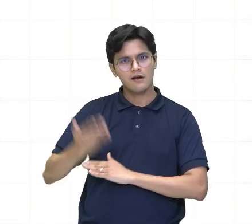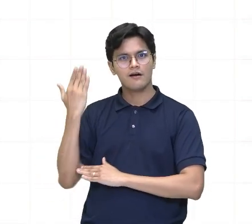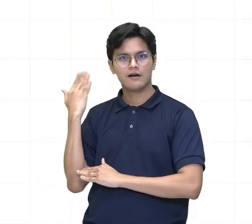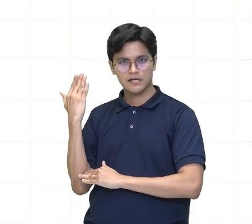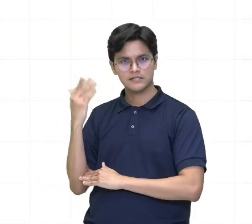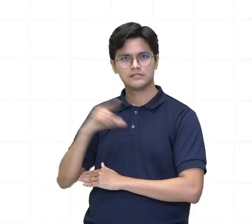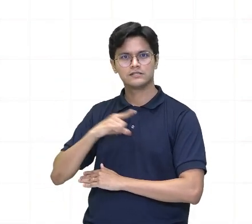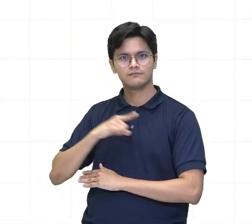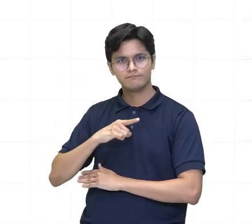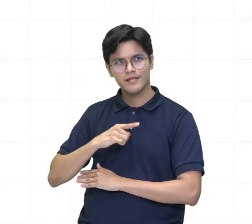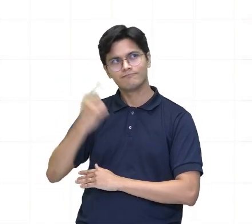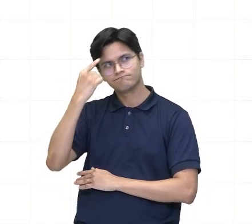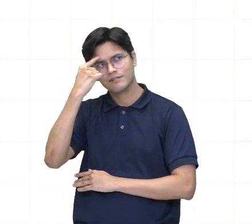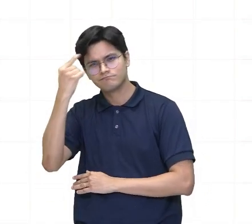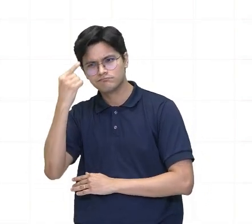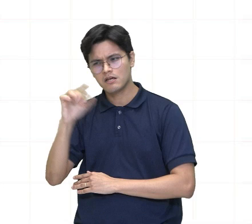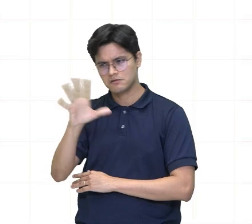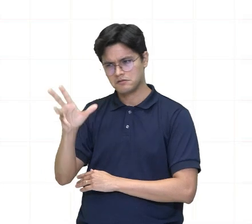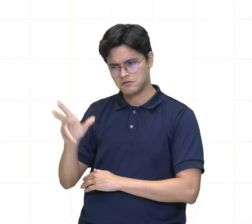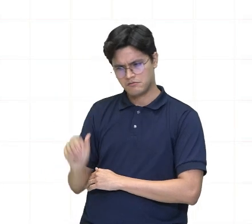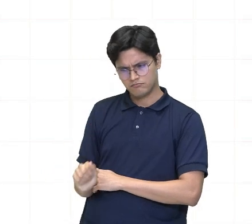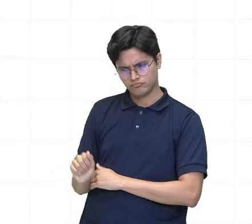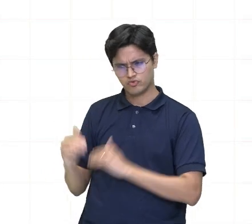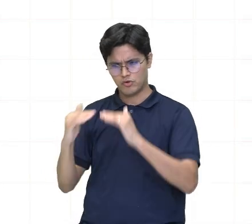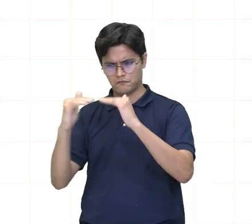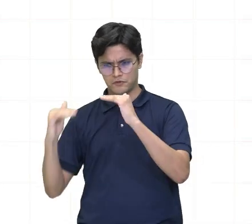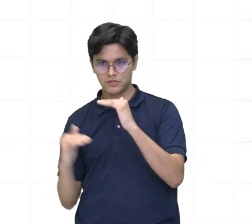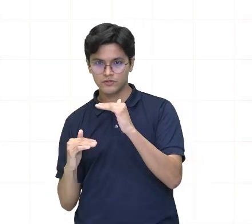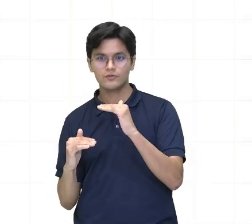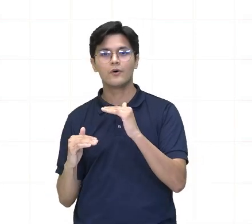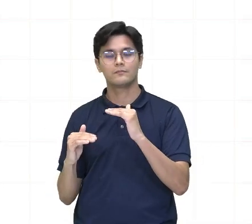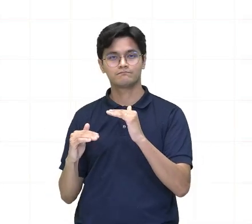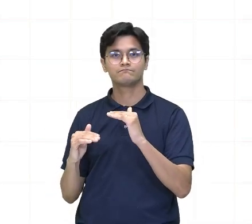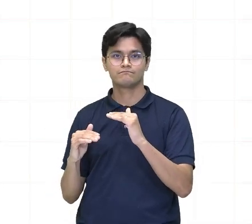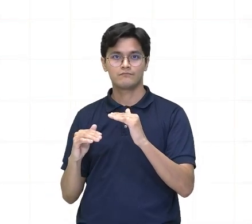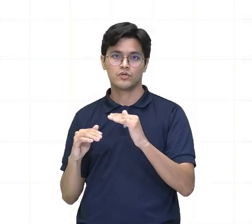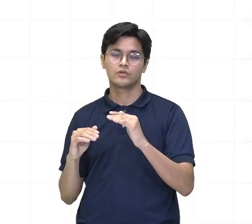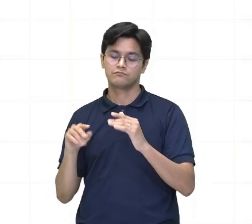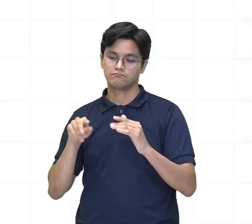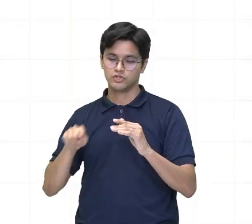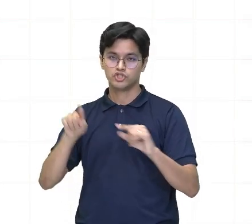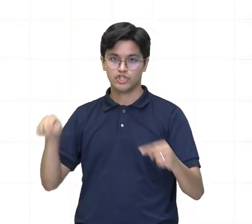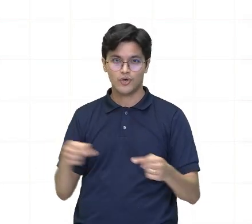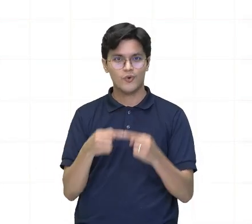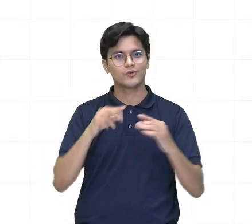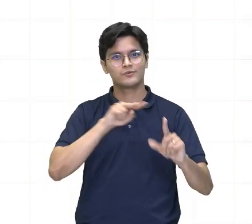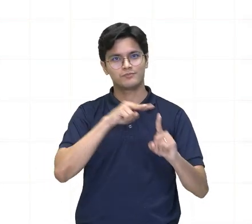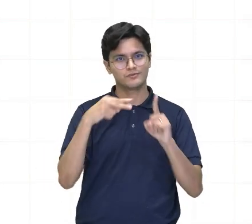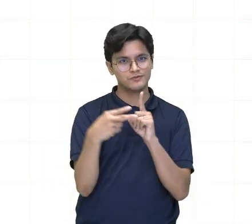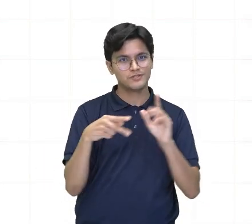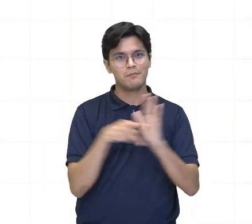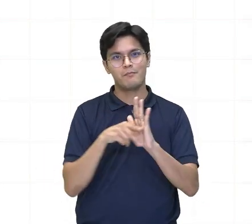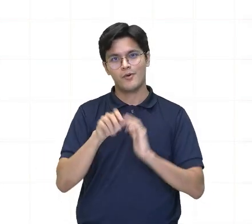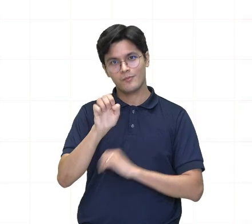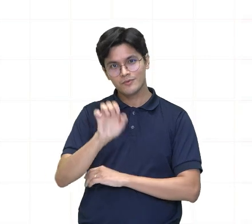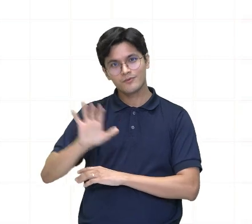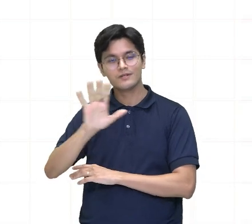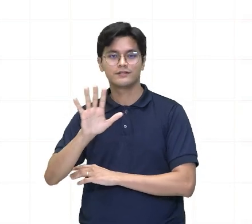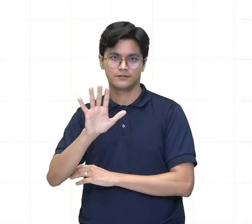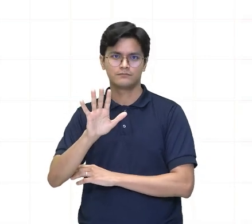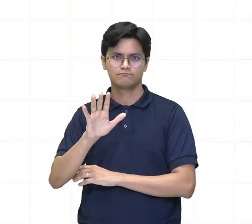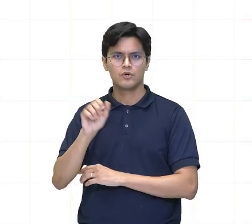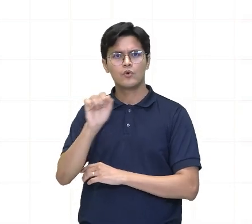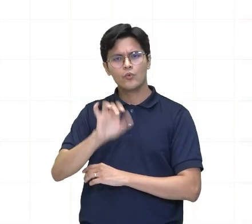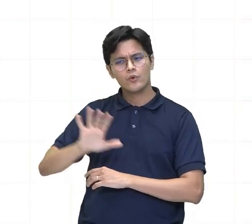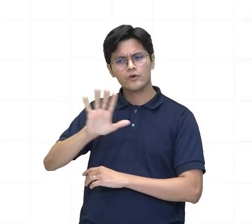né? A prova disso é a visão dos europeus sobre os africanos. O que os europeus falavam sobre os